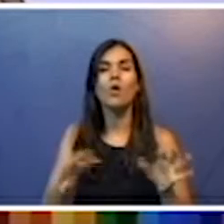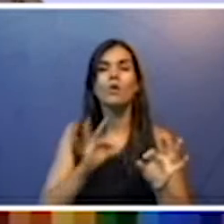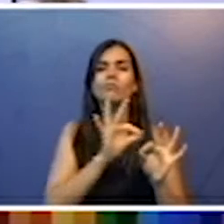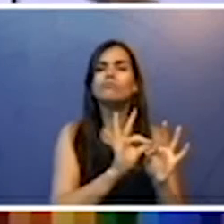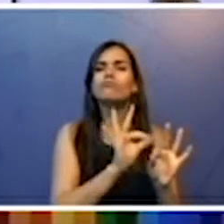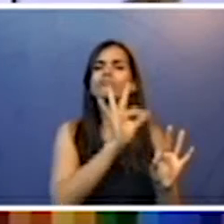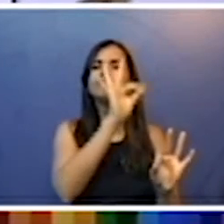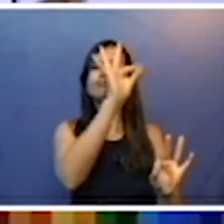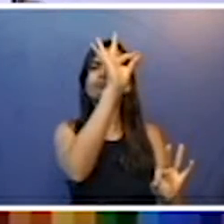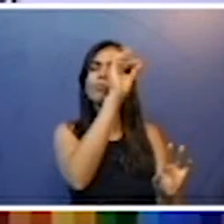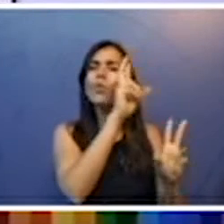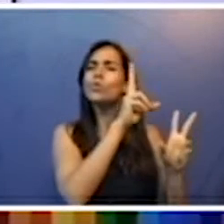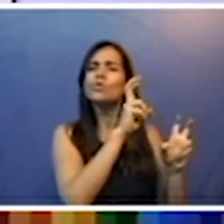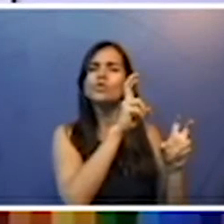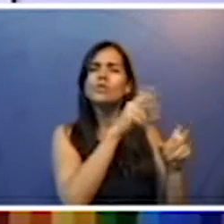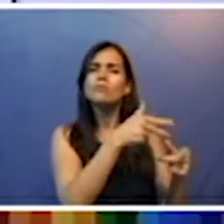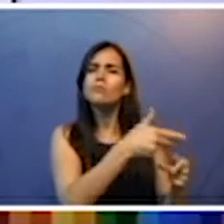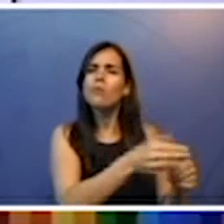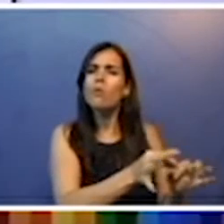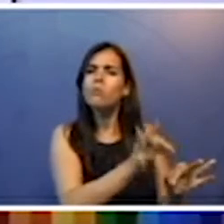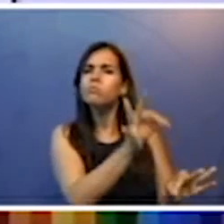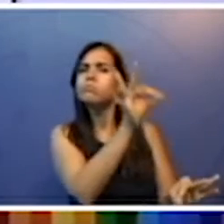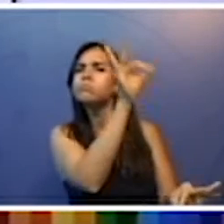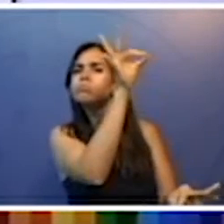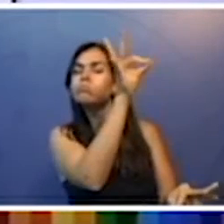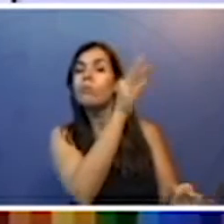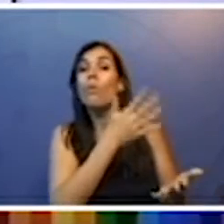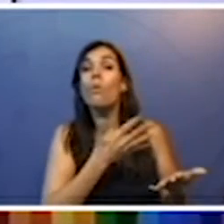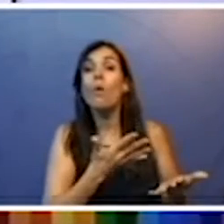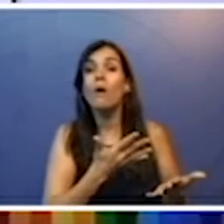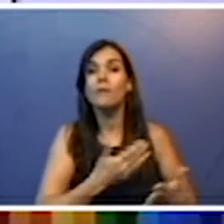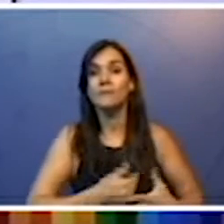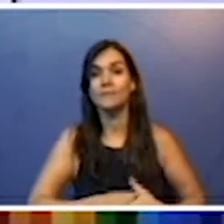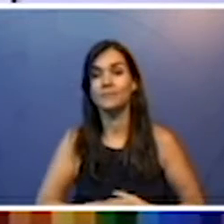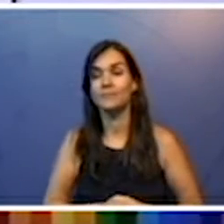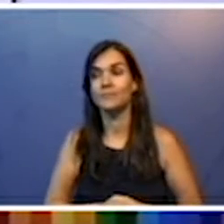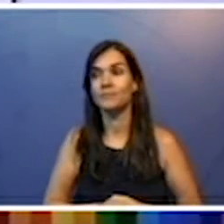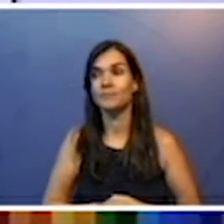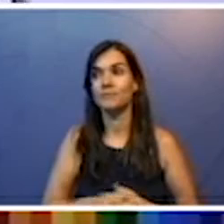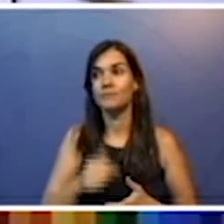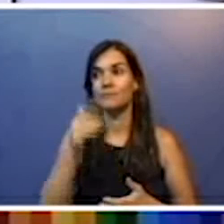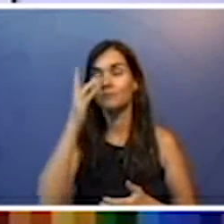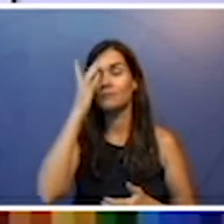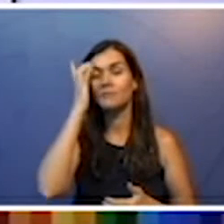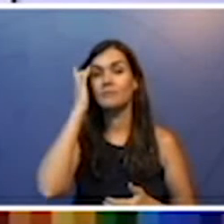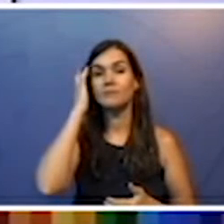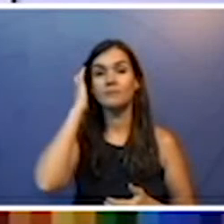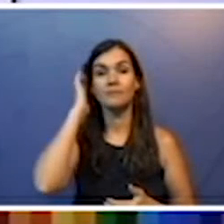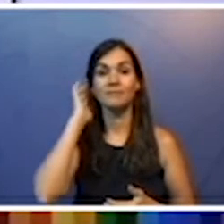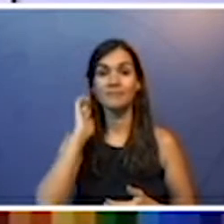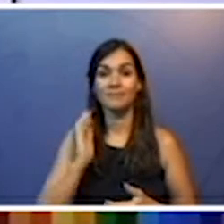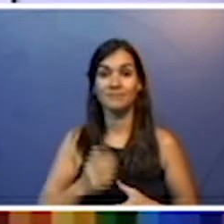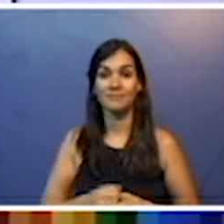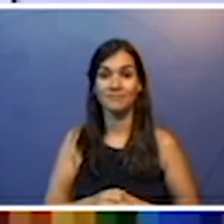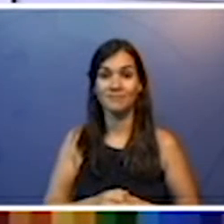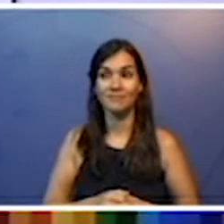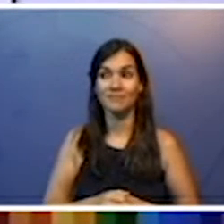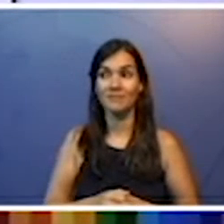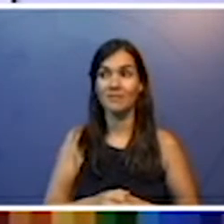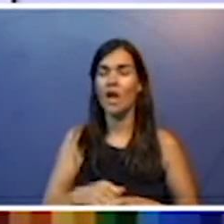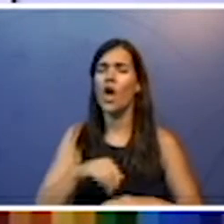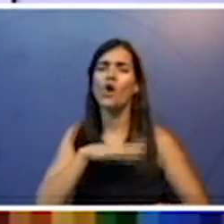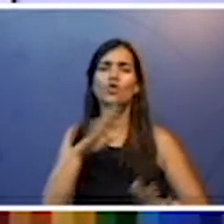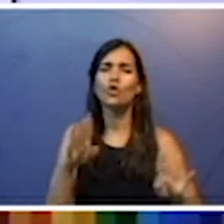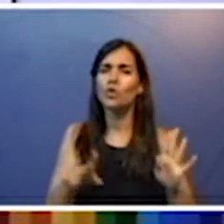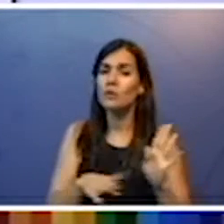pé, tá? O eixo vertical é aquele que está em pé, vertical é em pé. É o total